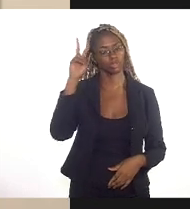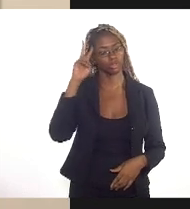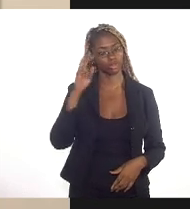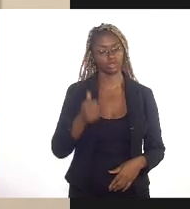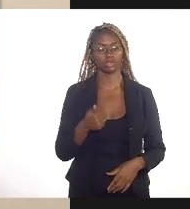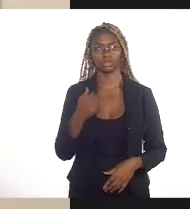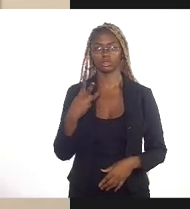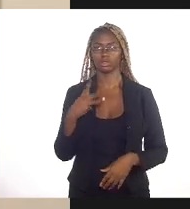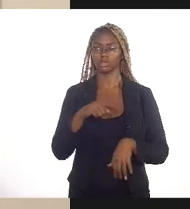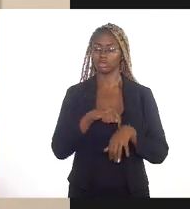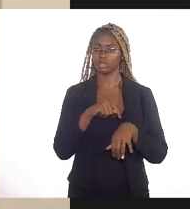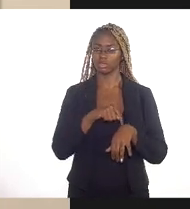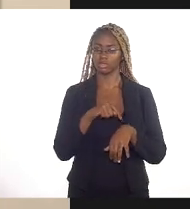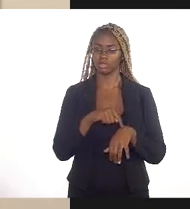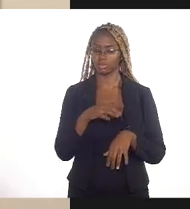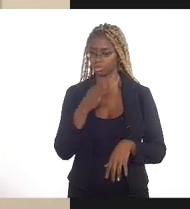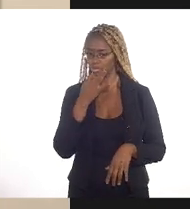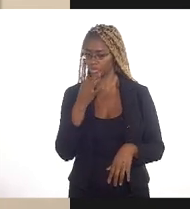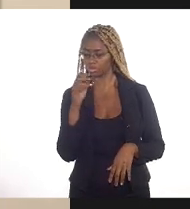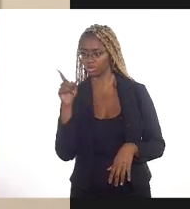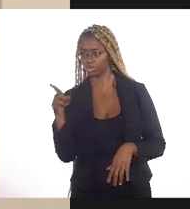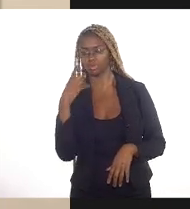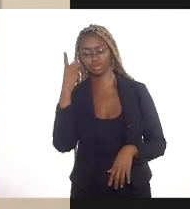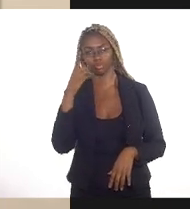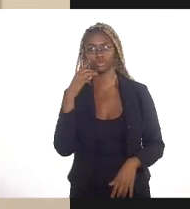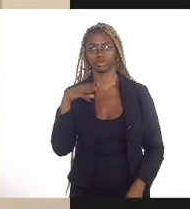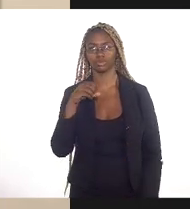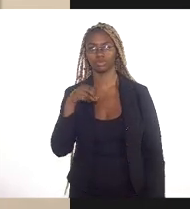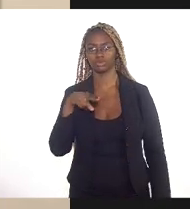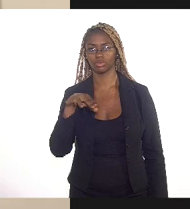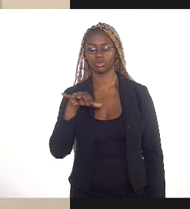13 horas, sugerida pela deputada Mônica.